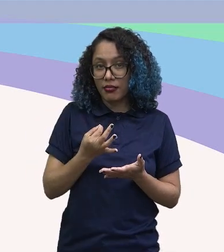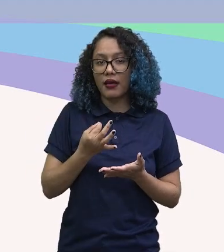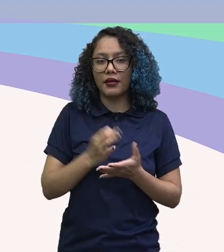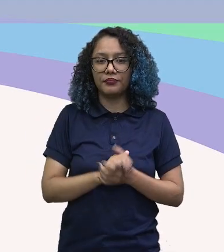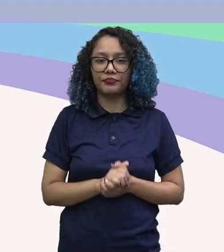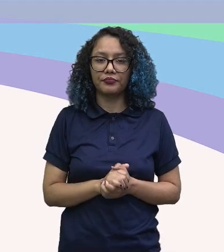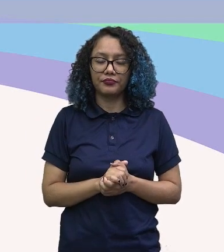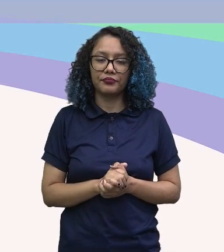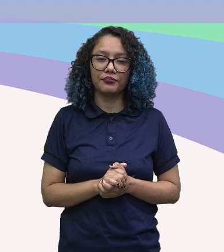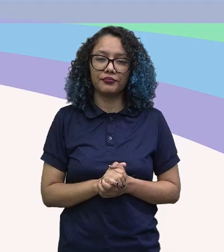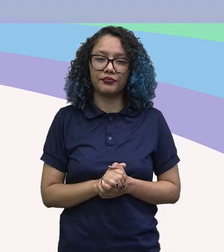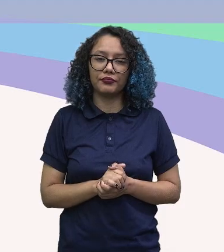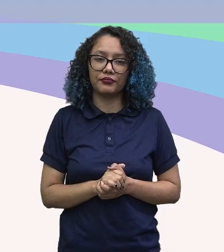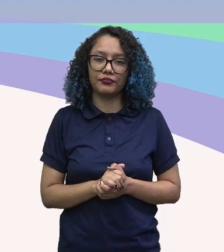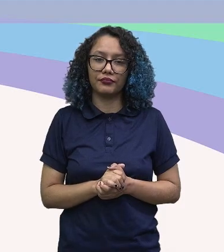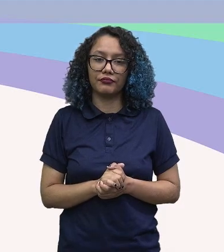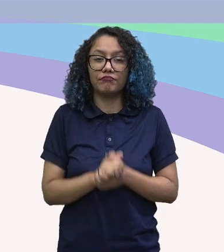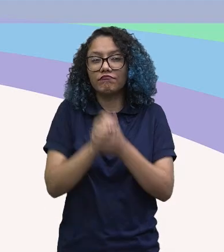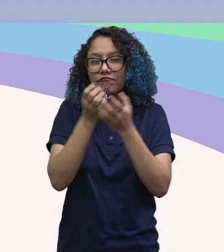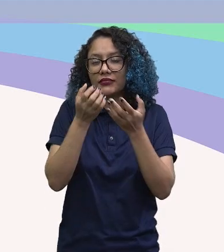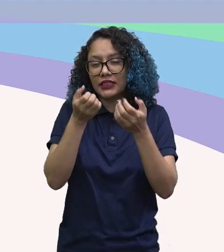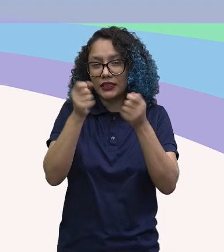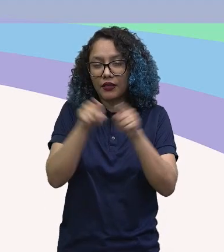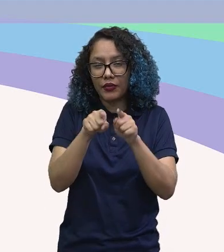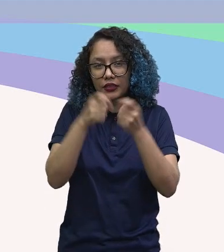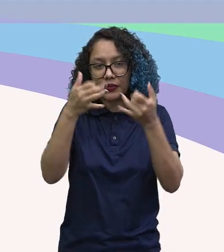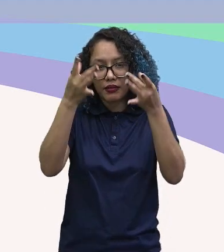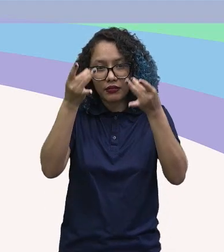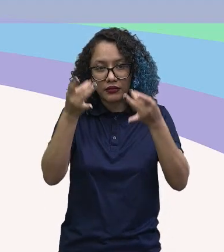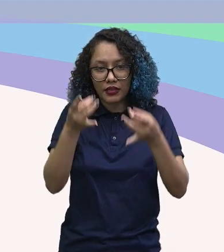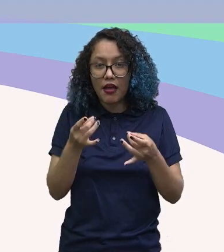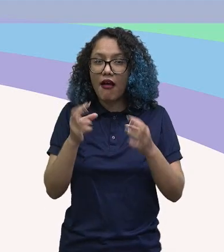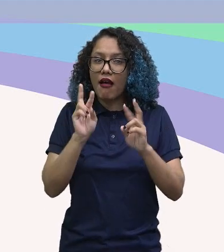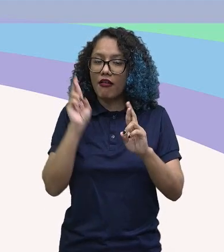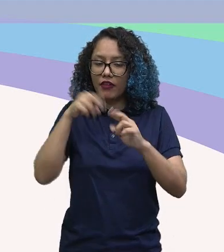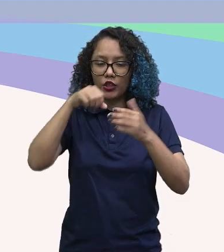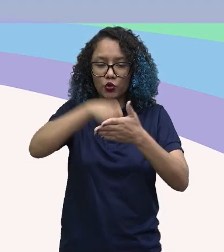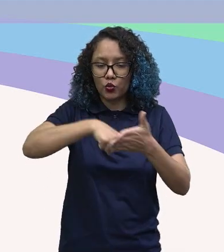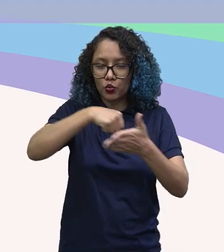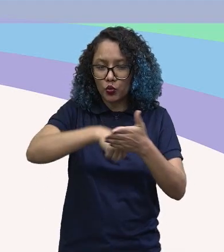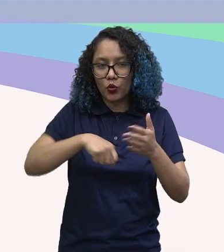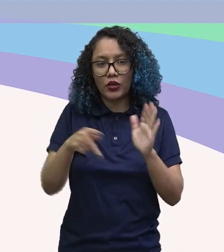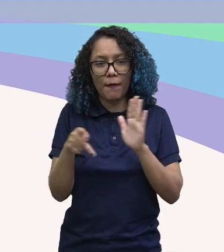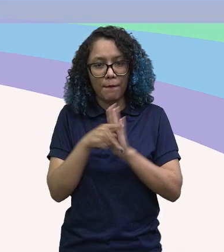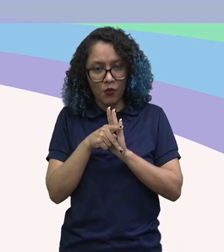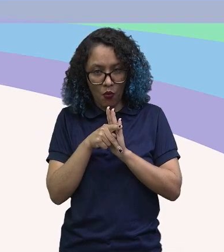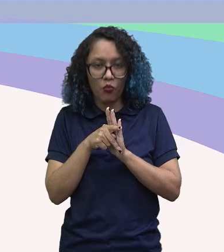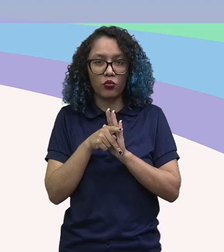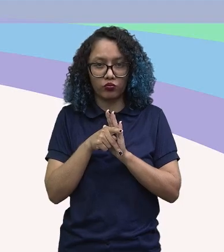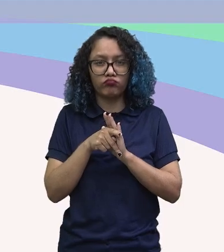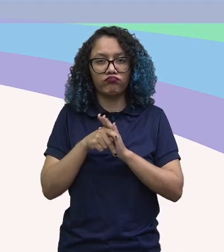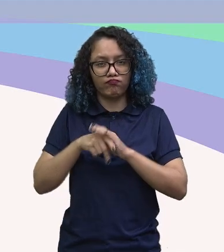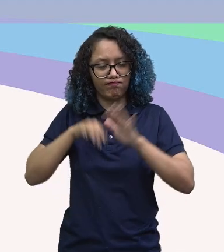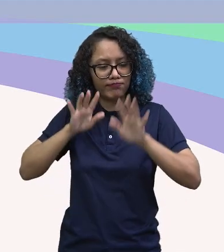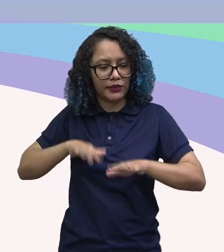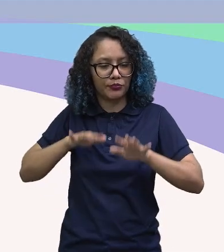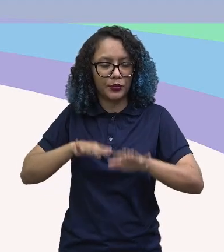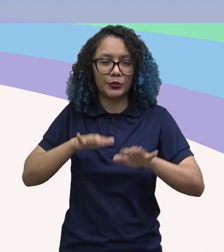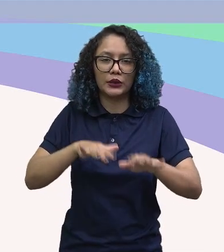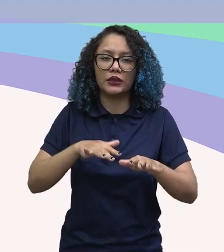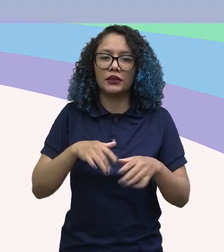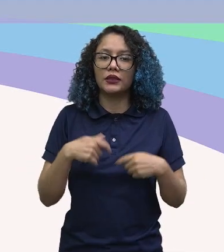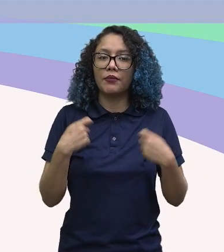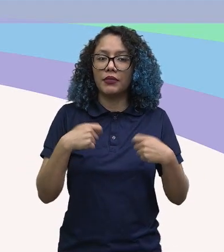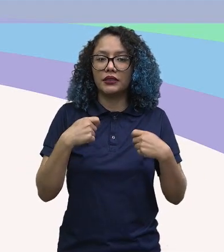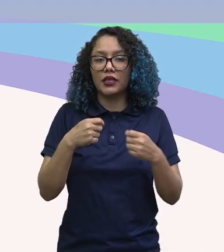e entrar um pouco mais profundo na questão das lutas desse movimento, a gente vai agora